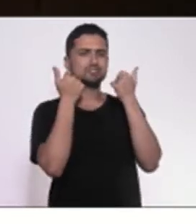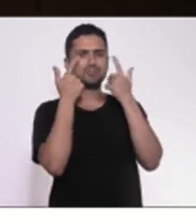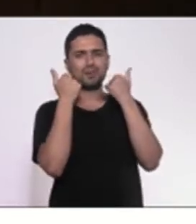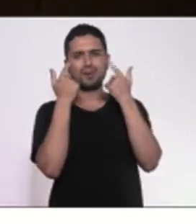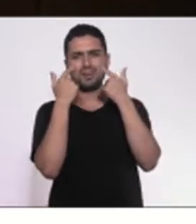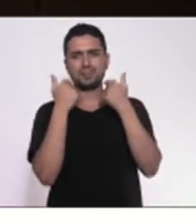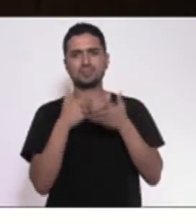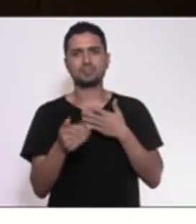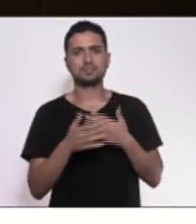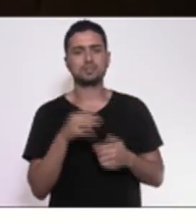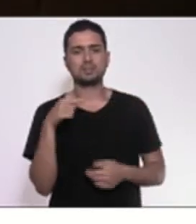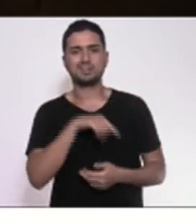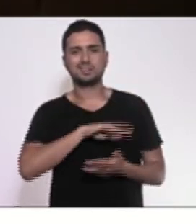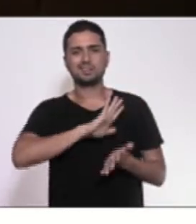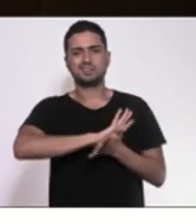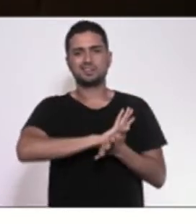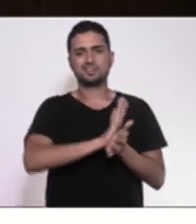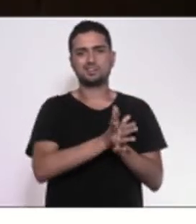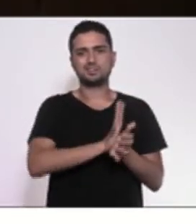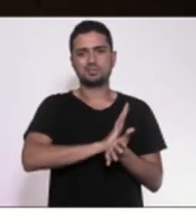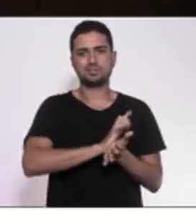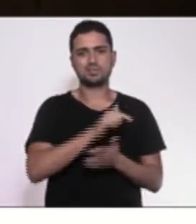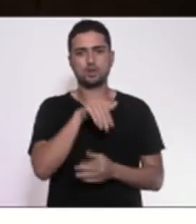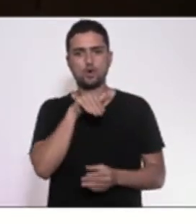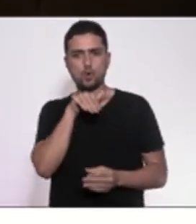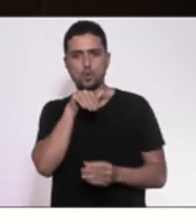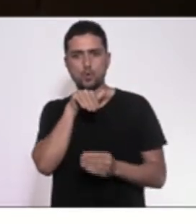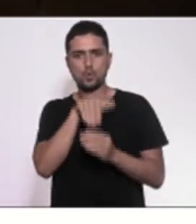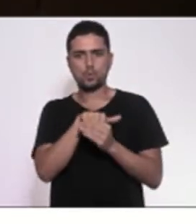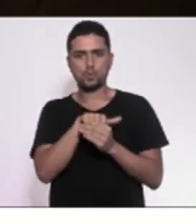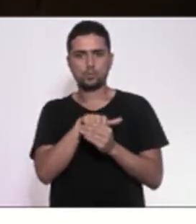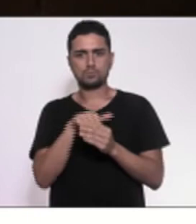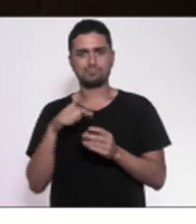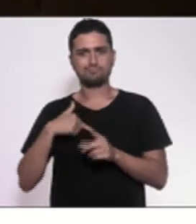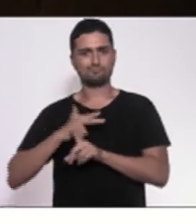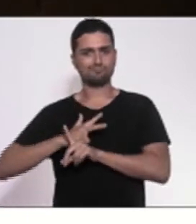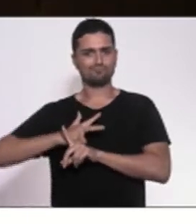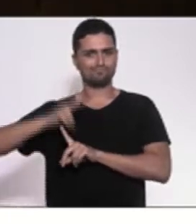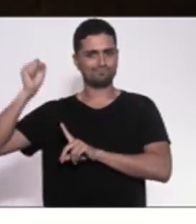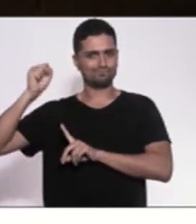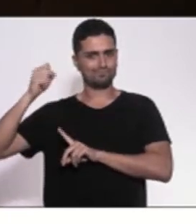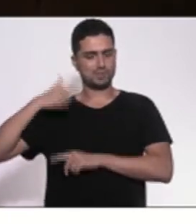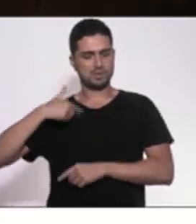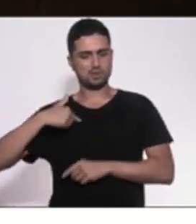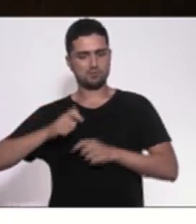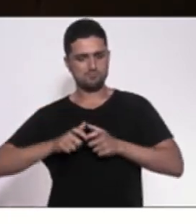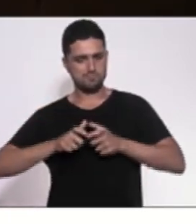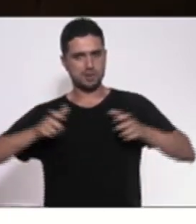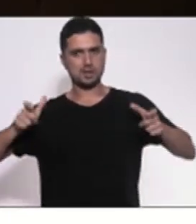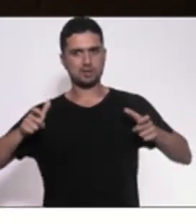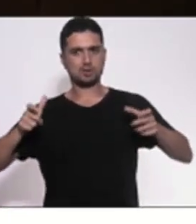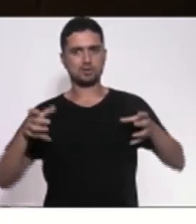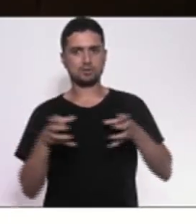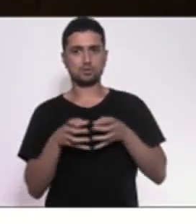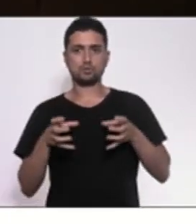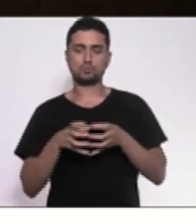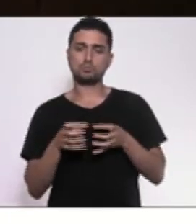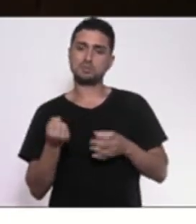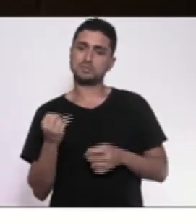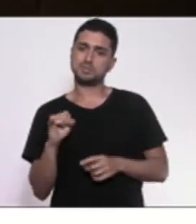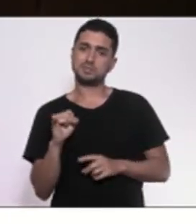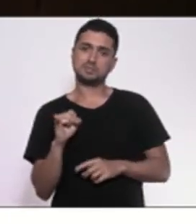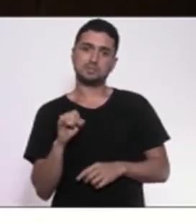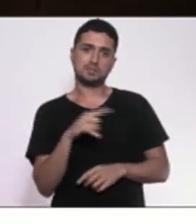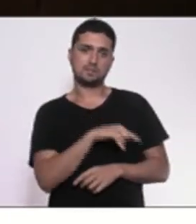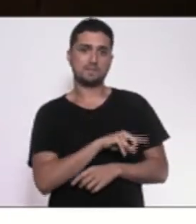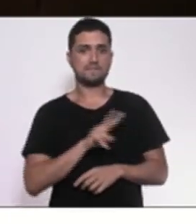entender, mas foram derrotados nas urnas, nós somos muito maiores, e se for para promover esse tipo de covardia legislativa, nós